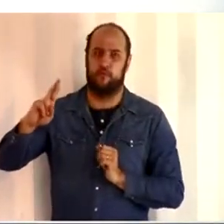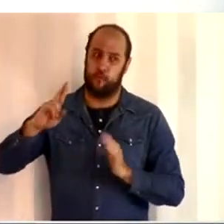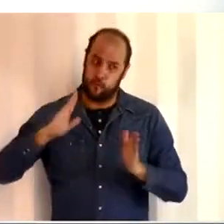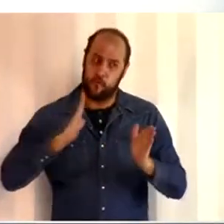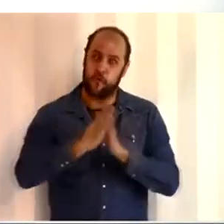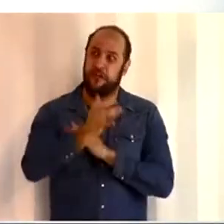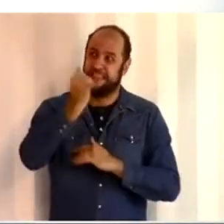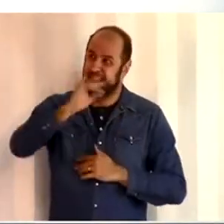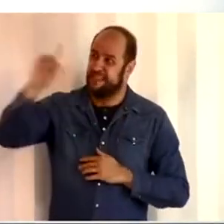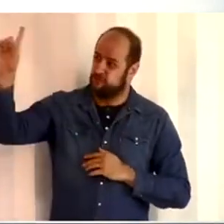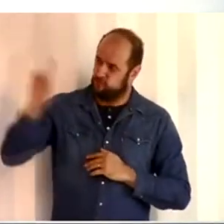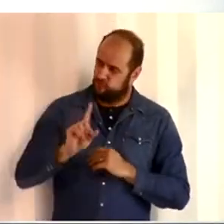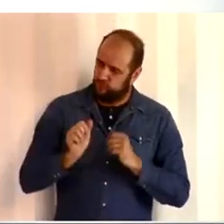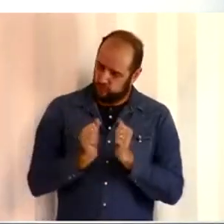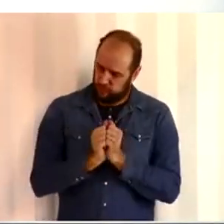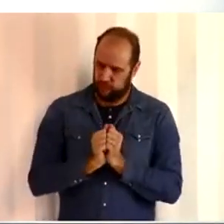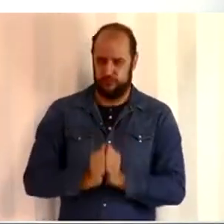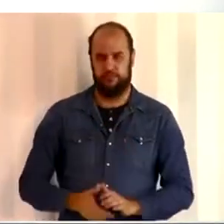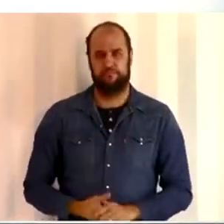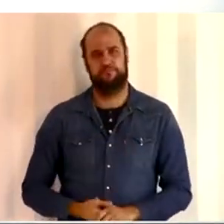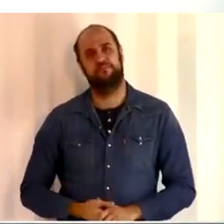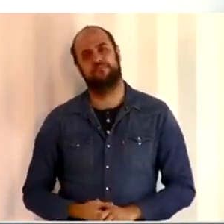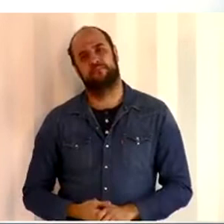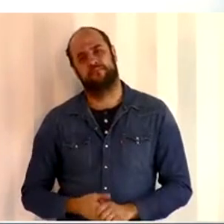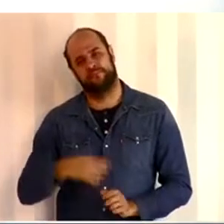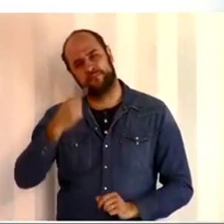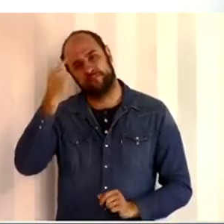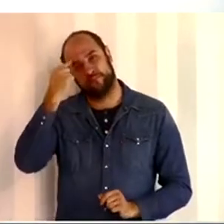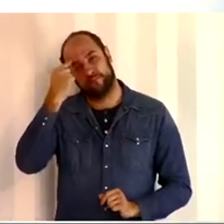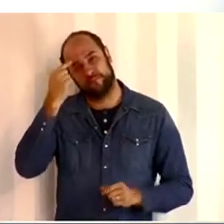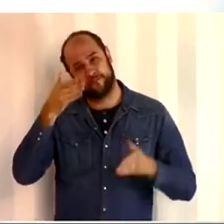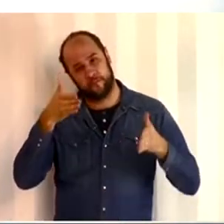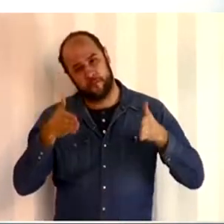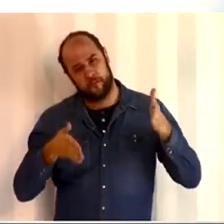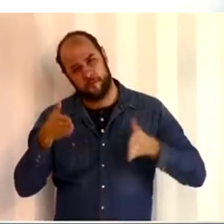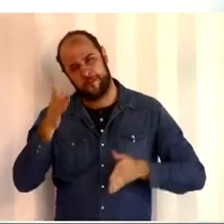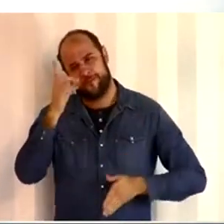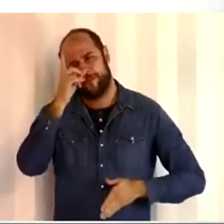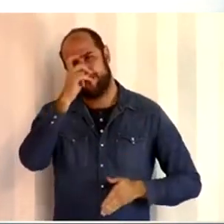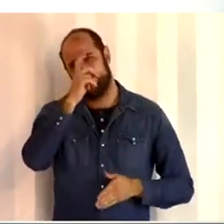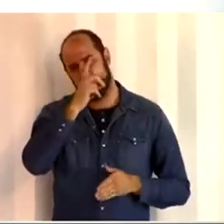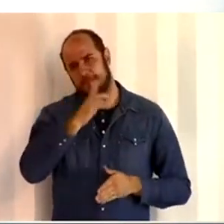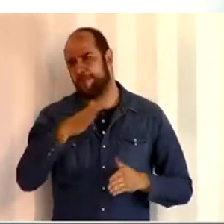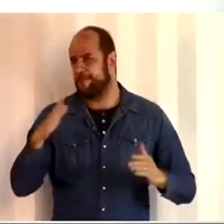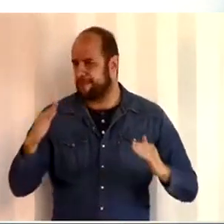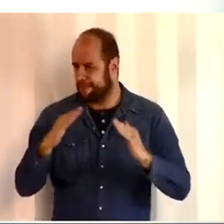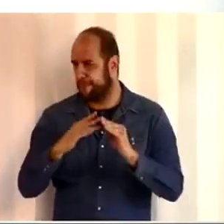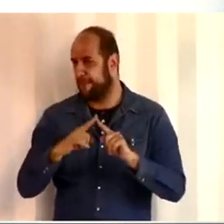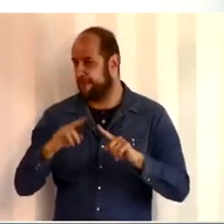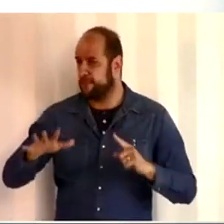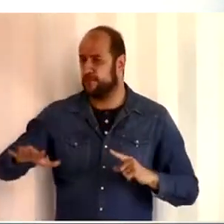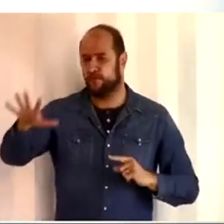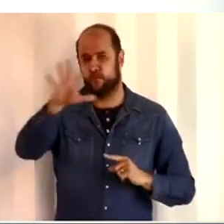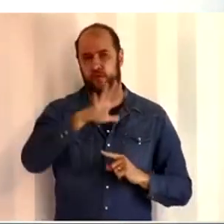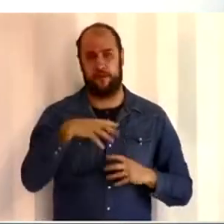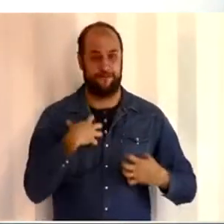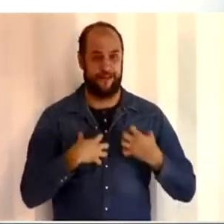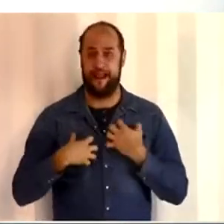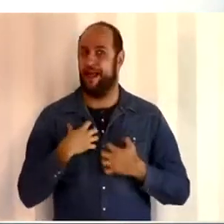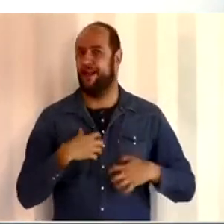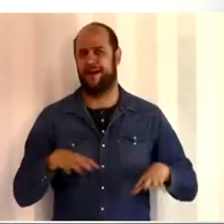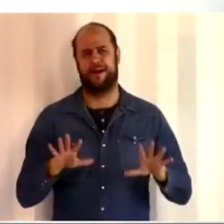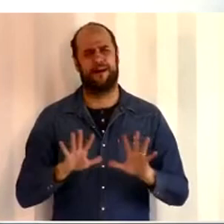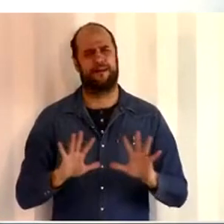Por isso, em tempos difíceis que estamos atravessando, amada igreja, não se desespere. Deus